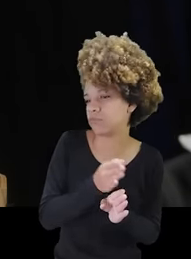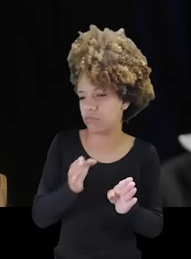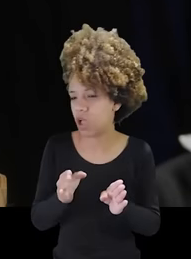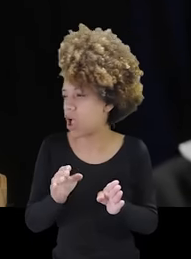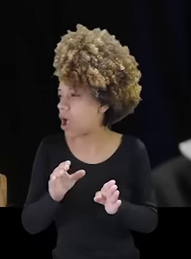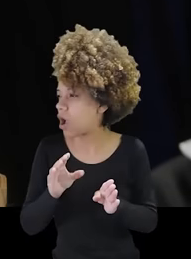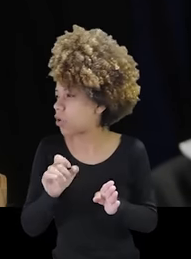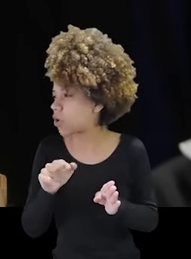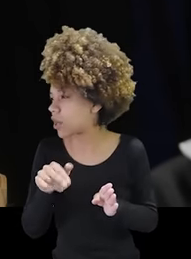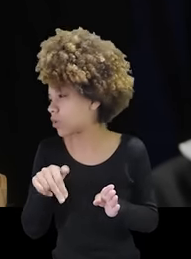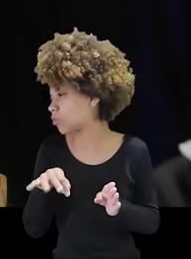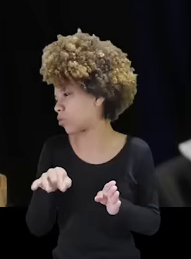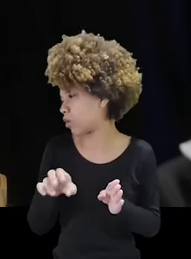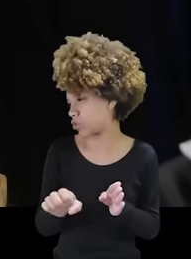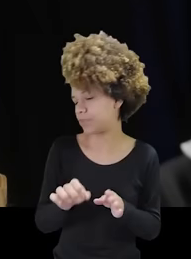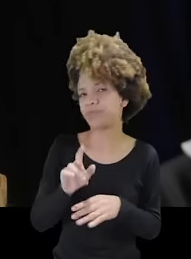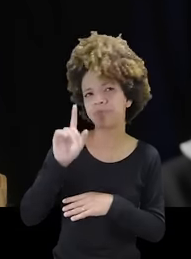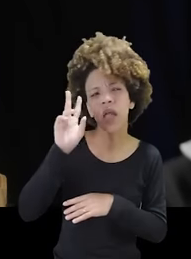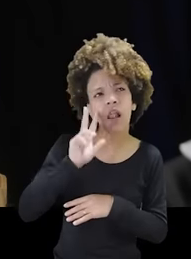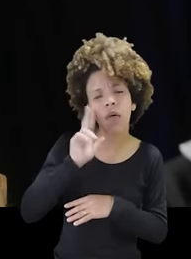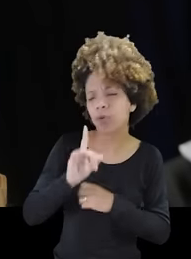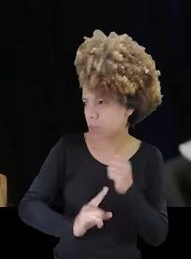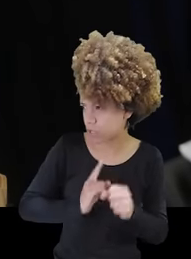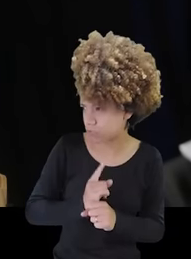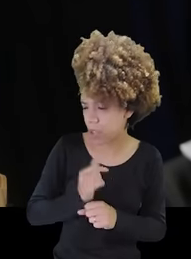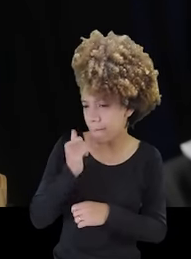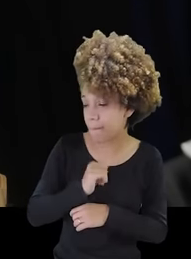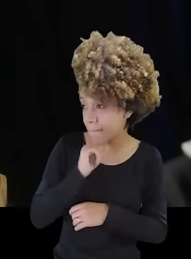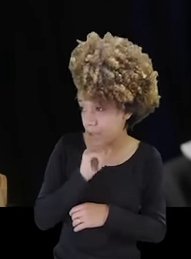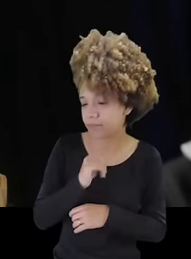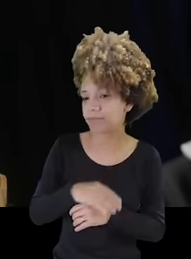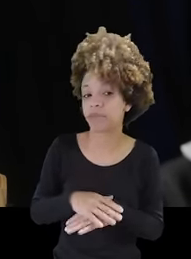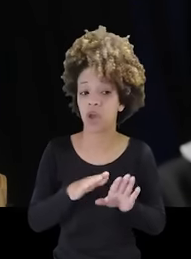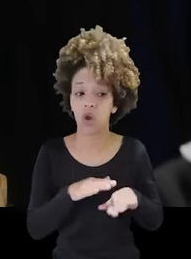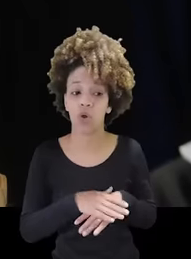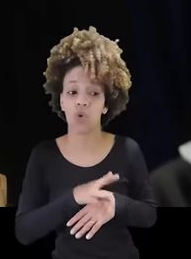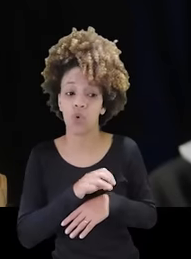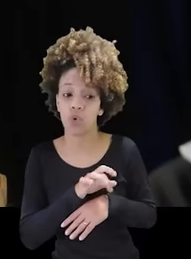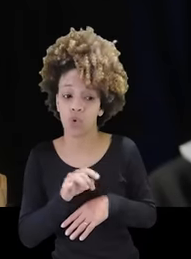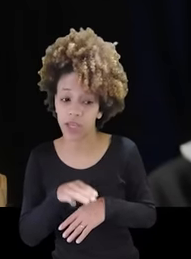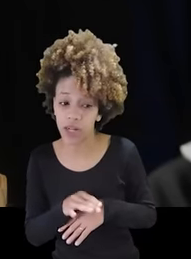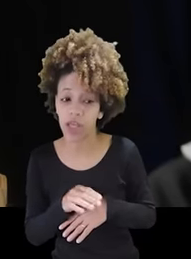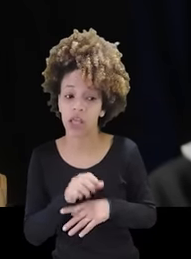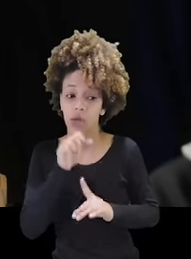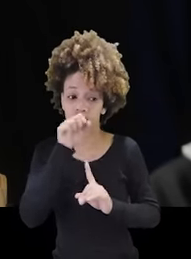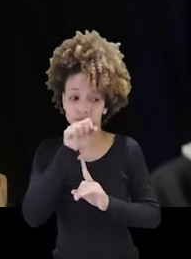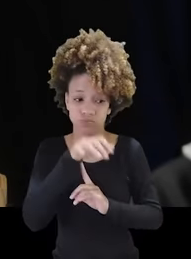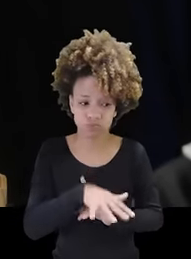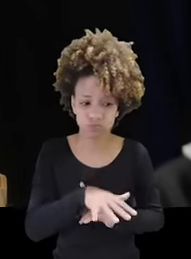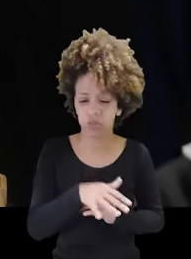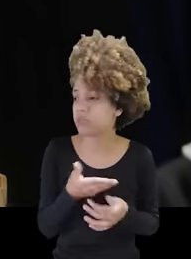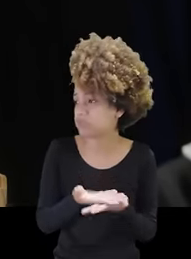Norte assim e eu lembro que quando eu morei lá um ano eu lembro que minha mãe ficava assim ó William tá falando que soltou